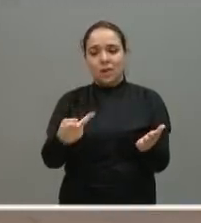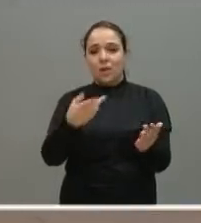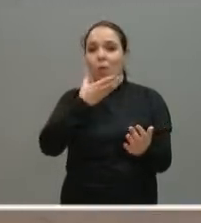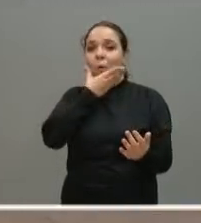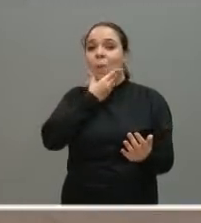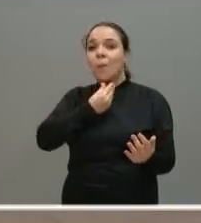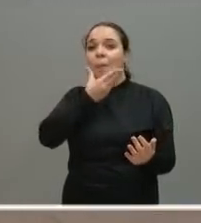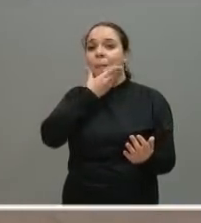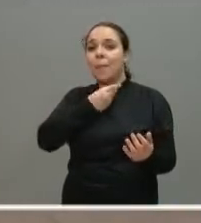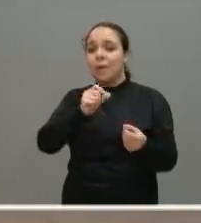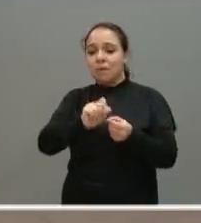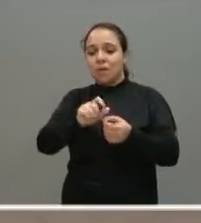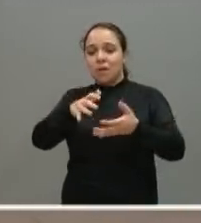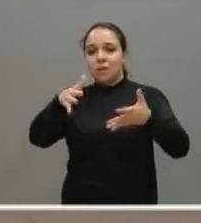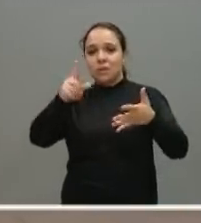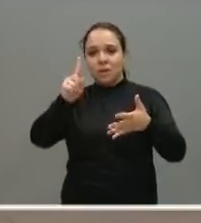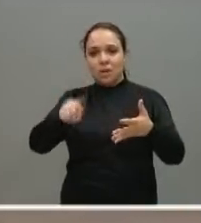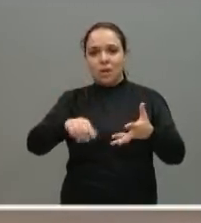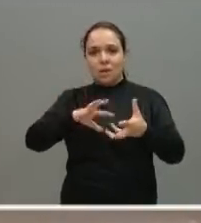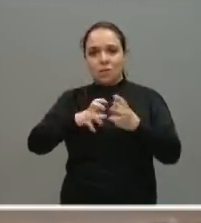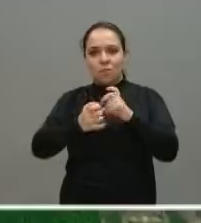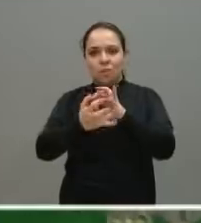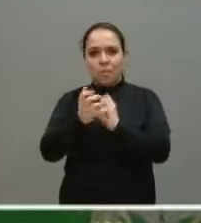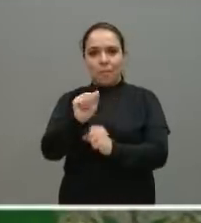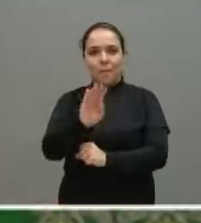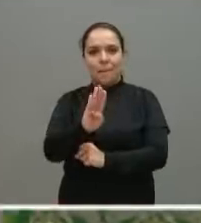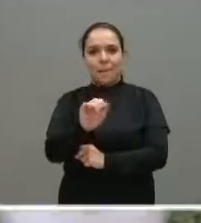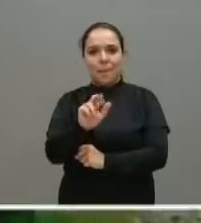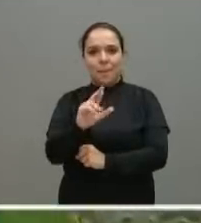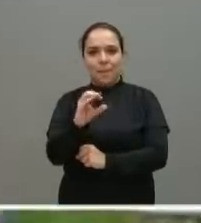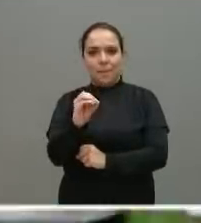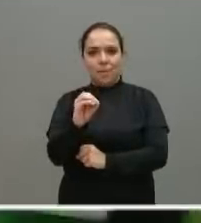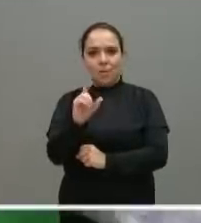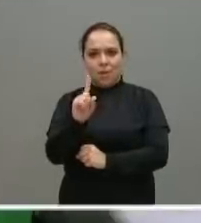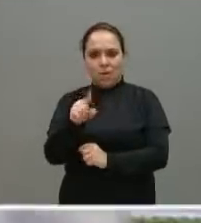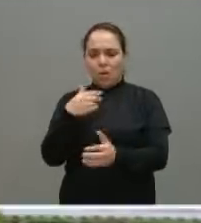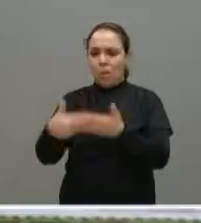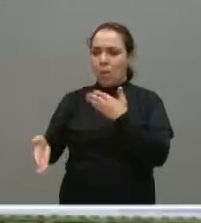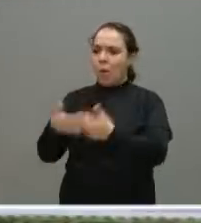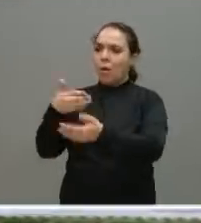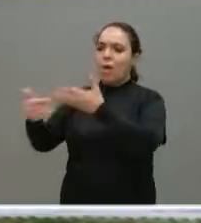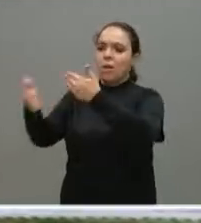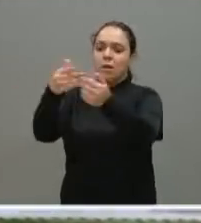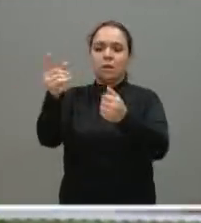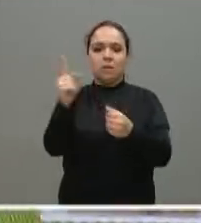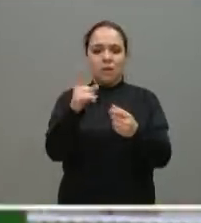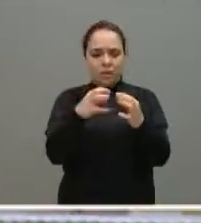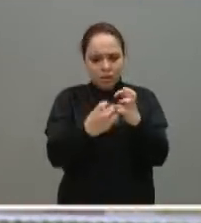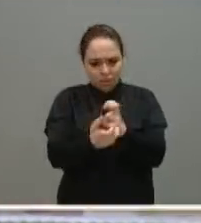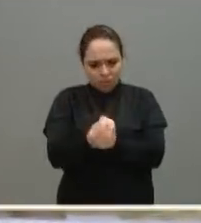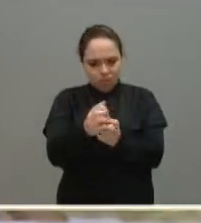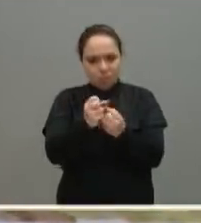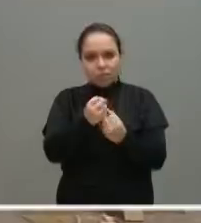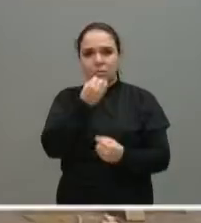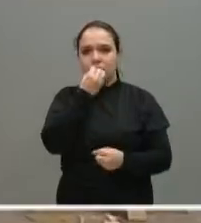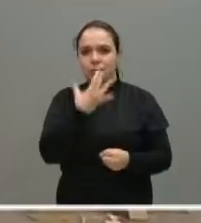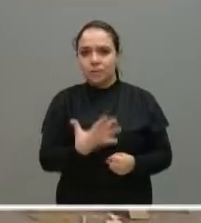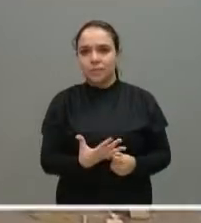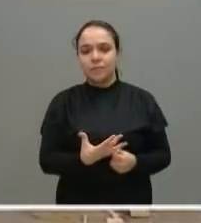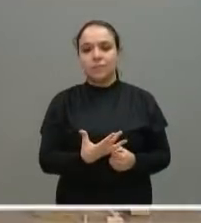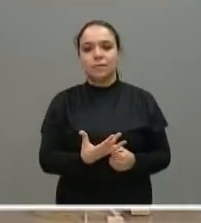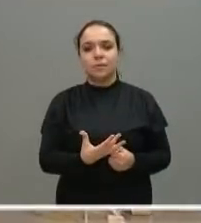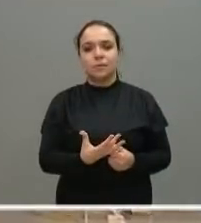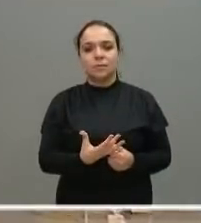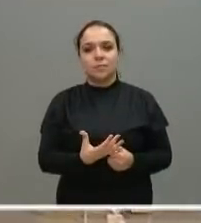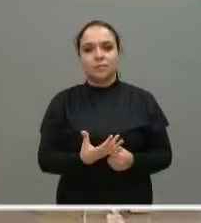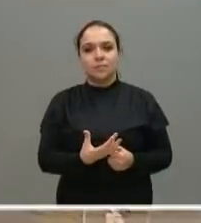do barro, mas não de qualquer areia, não de qualquer barro, fez de uma terra boa. E